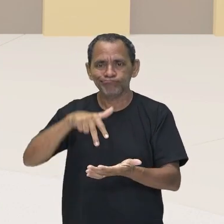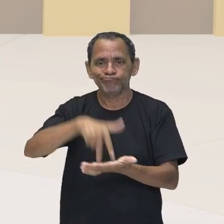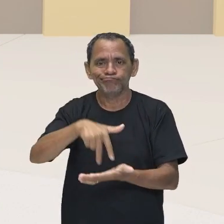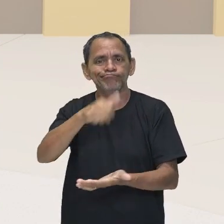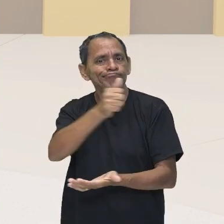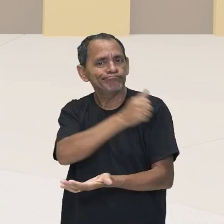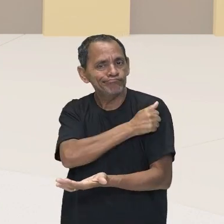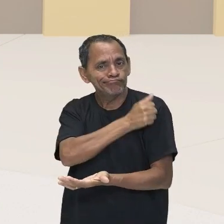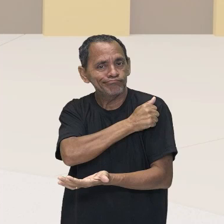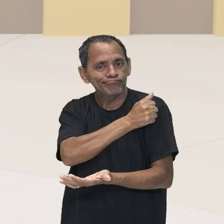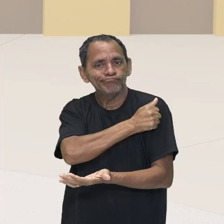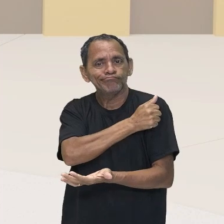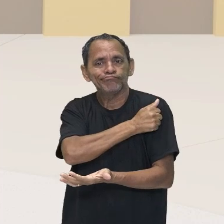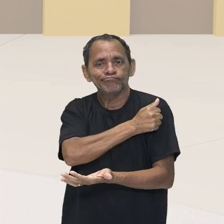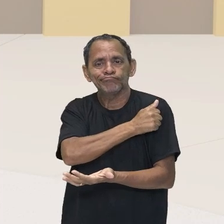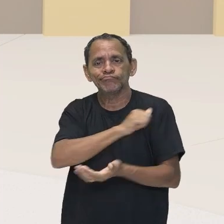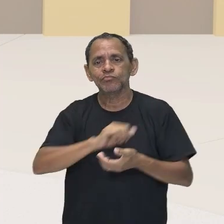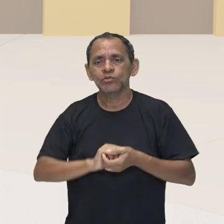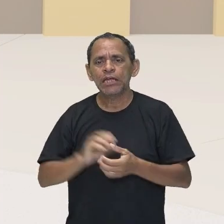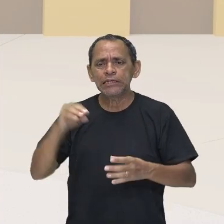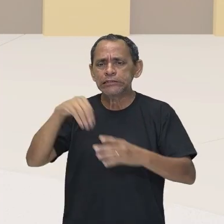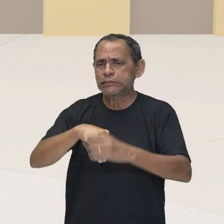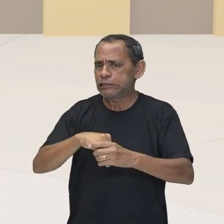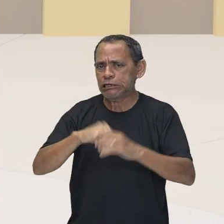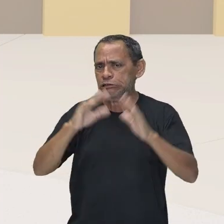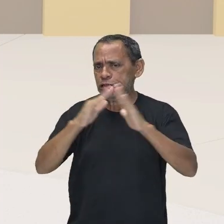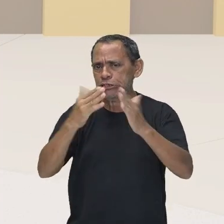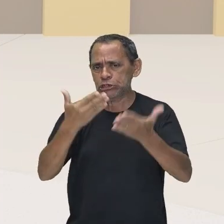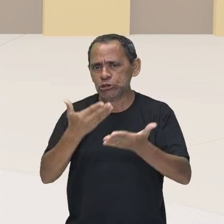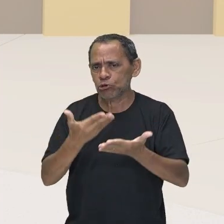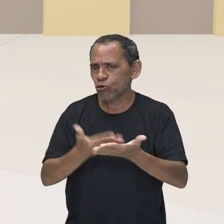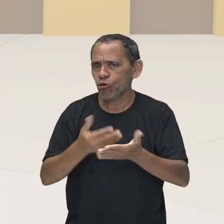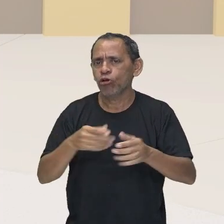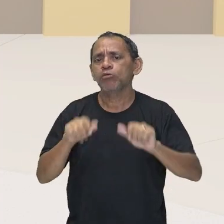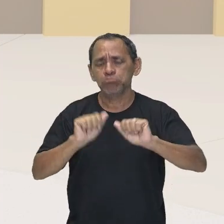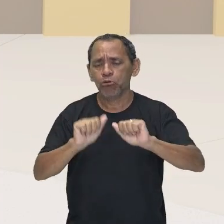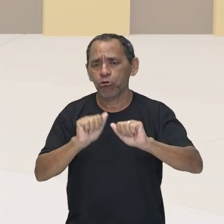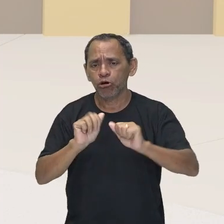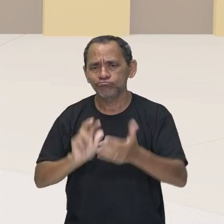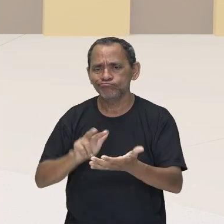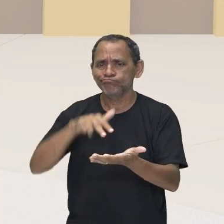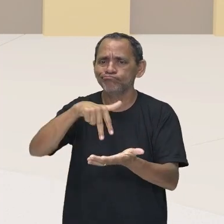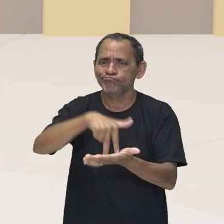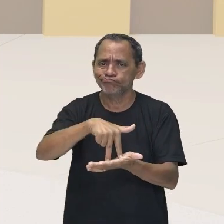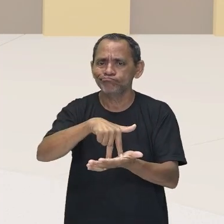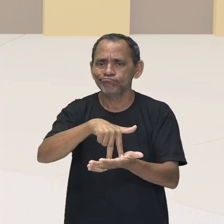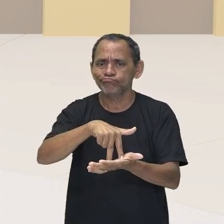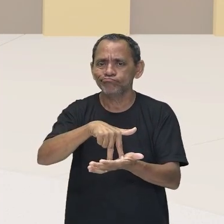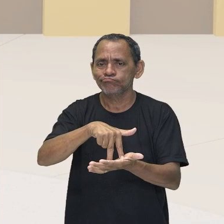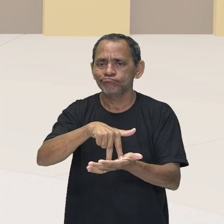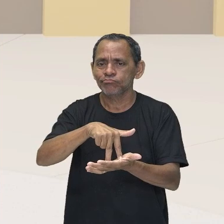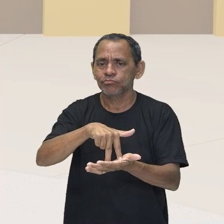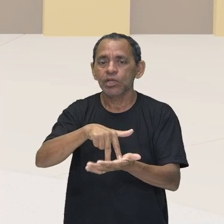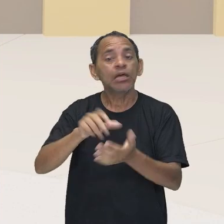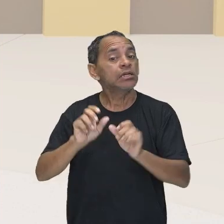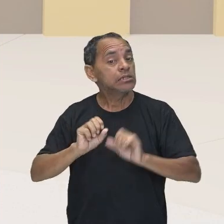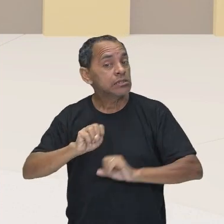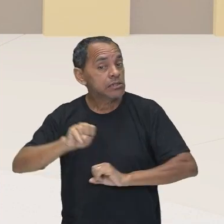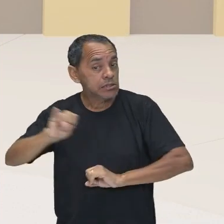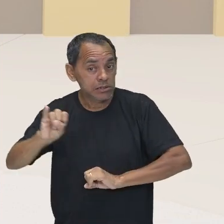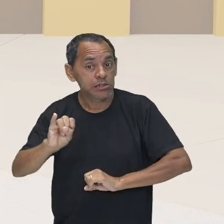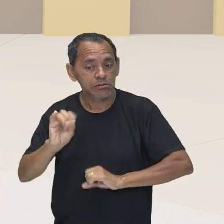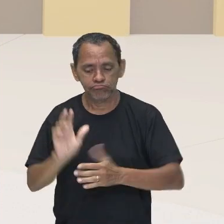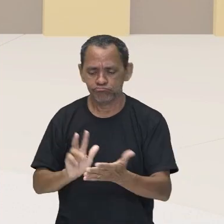Então, dentro do ambiente escolar de vocês, vocês podem ser protagonistas, se colocarem como protagonistas